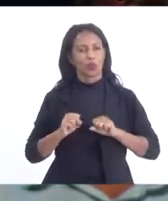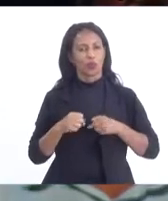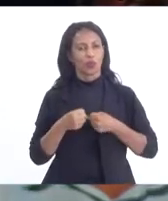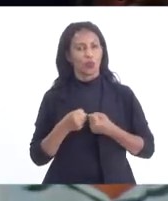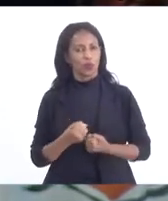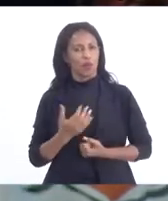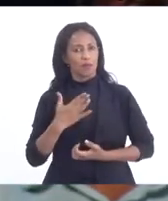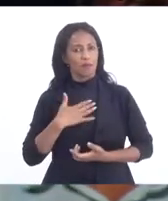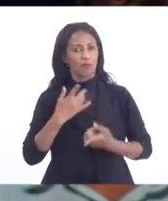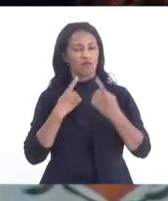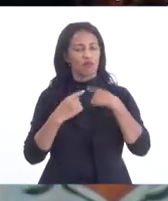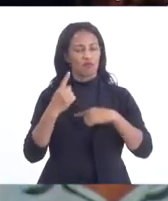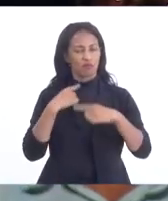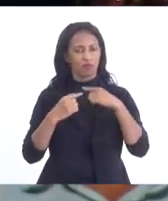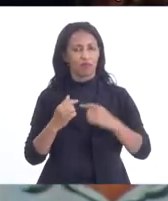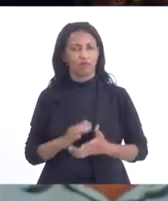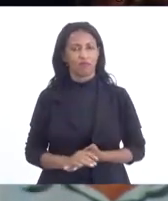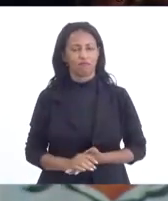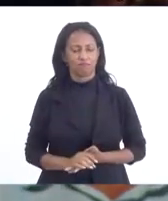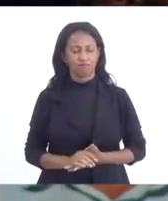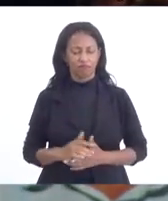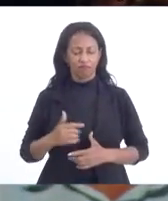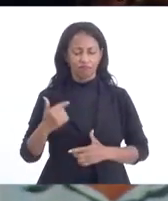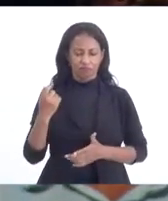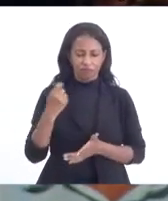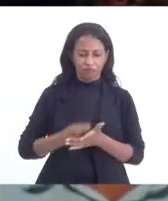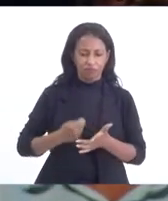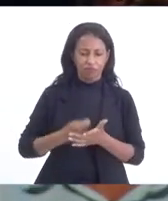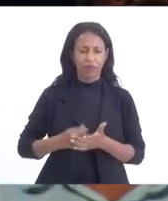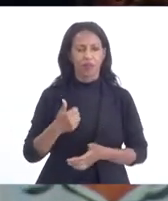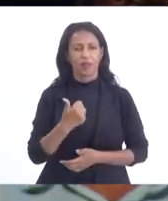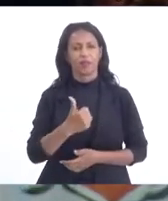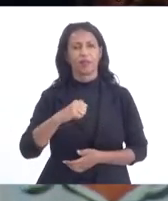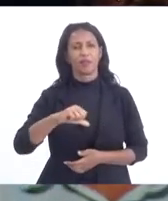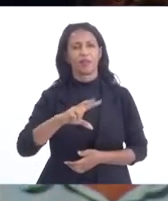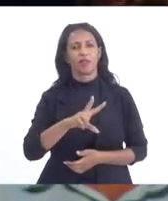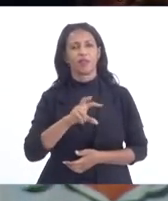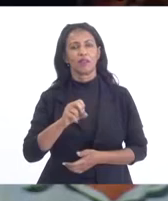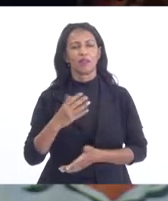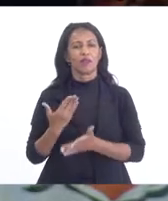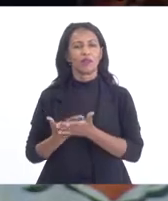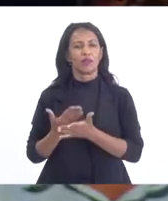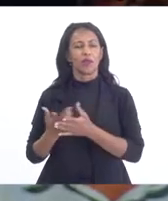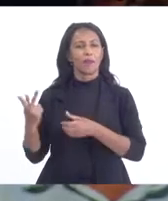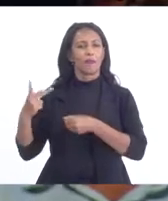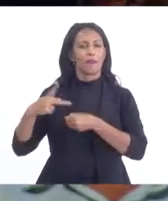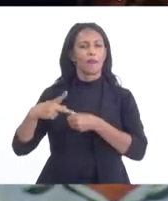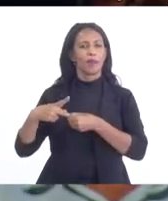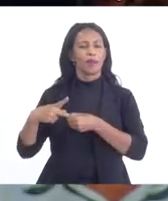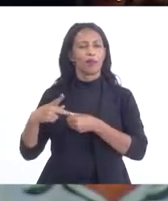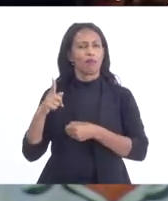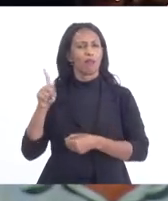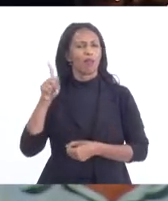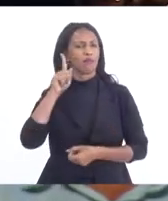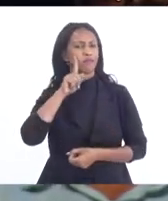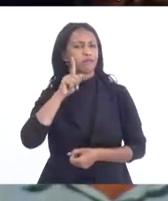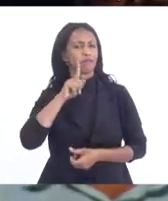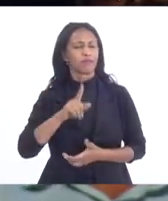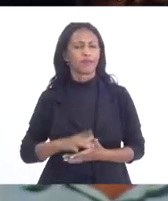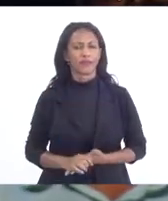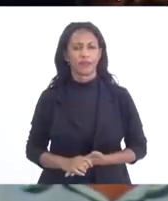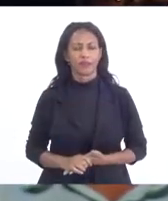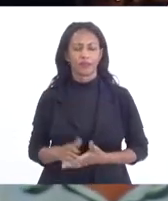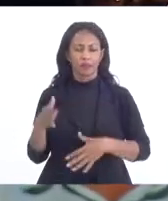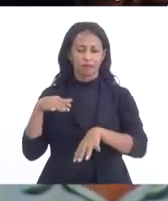da minha vontade, corri atrás, em 58, fui estudar petróleo nos Estados Unidos.